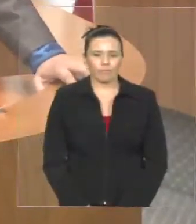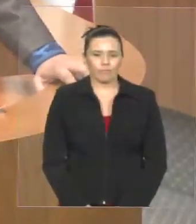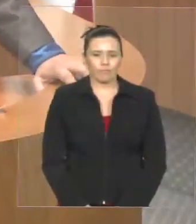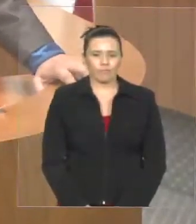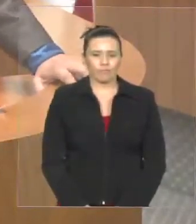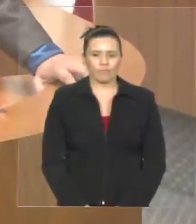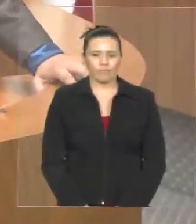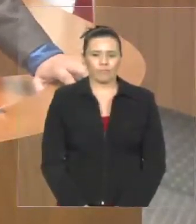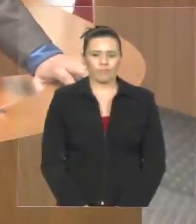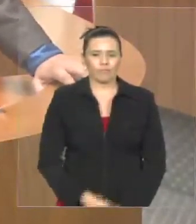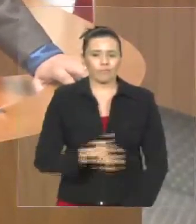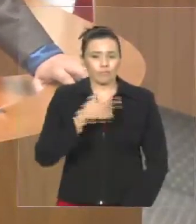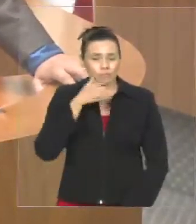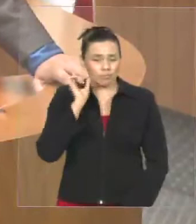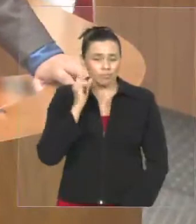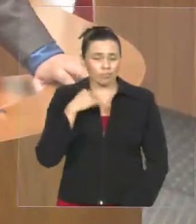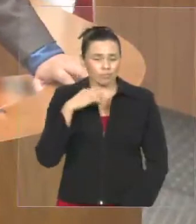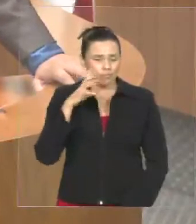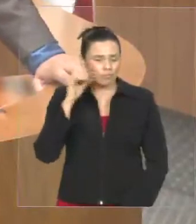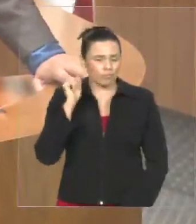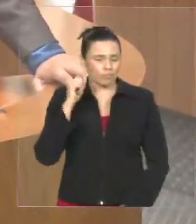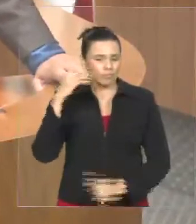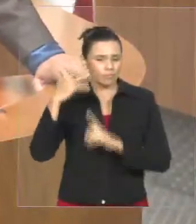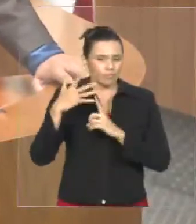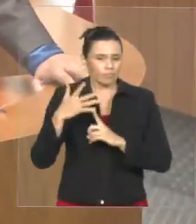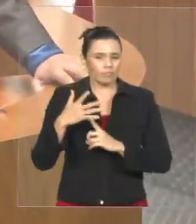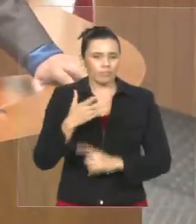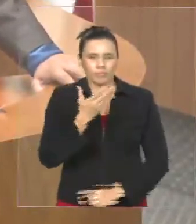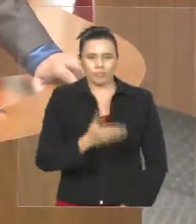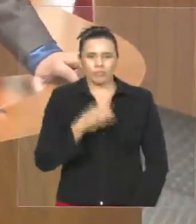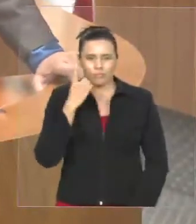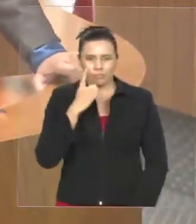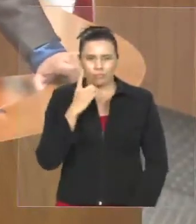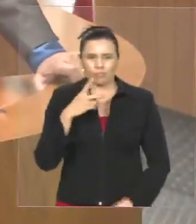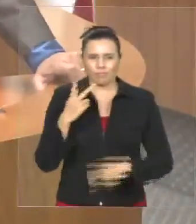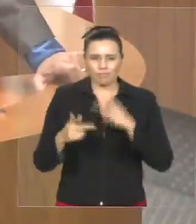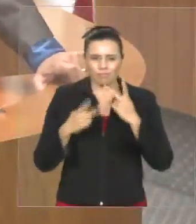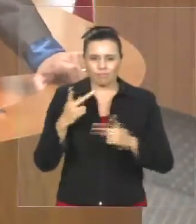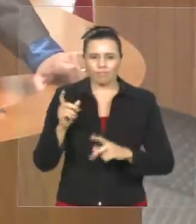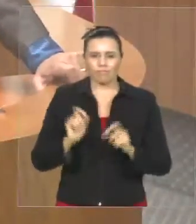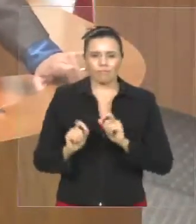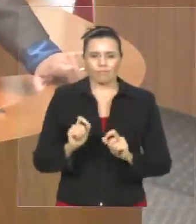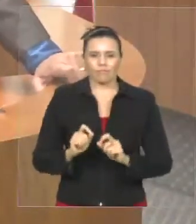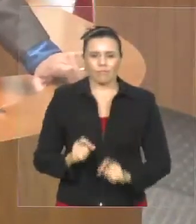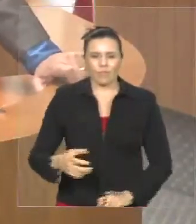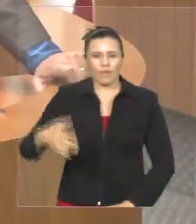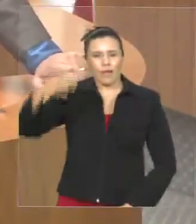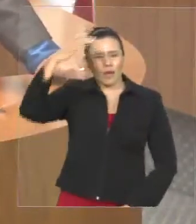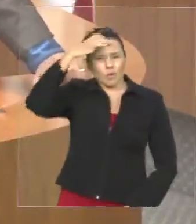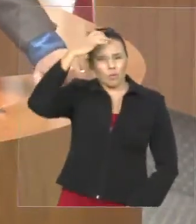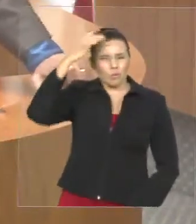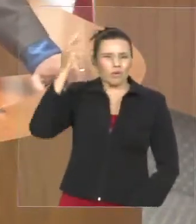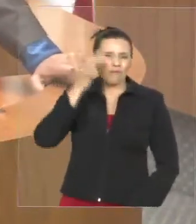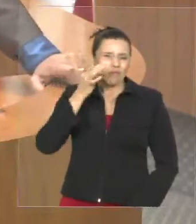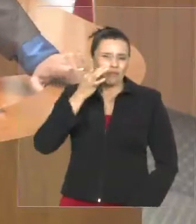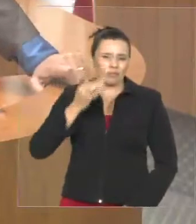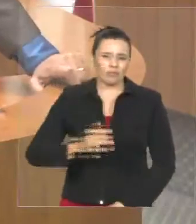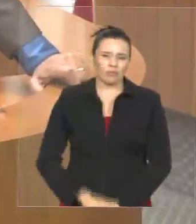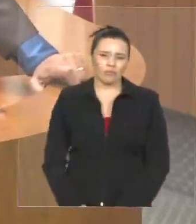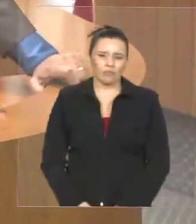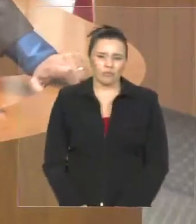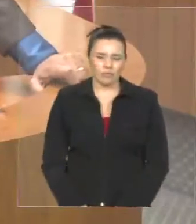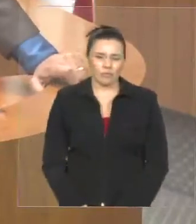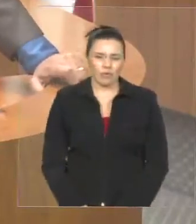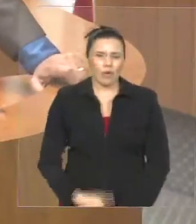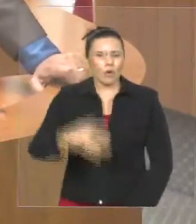Ainda ontem ouvi o pronunciamento de um deputado que colocou: a culpa é do Flávio Dino. A culpa